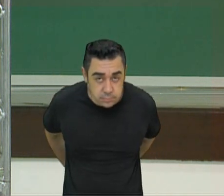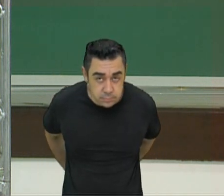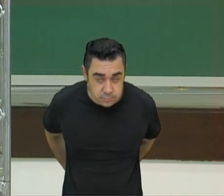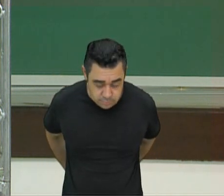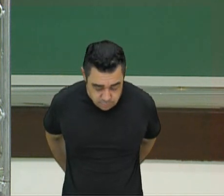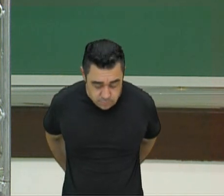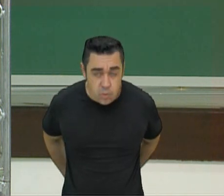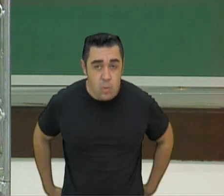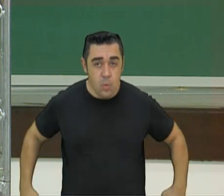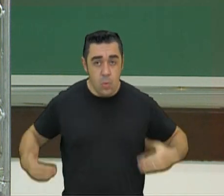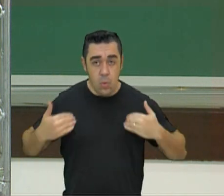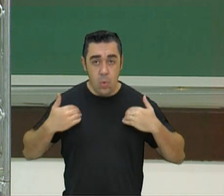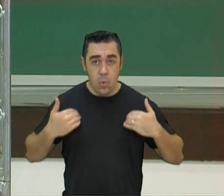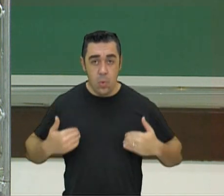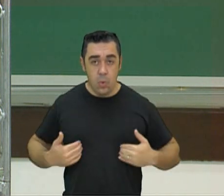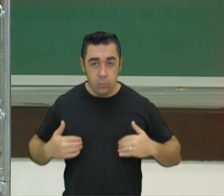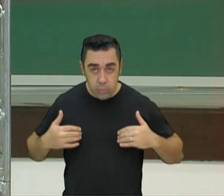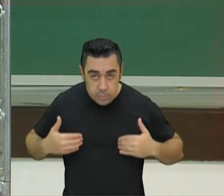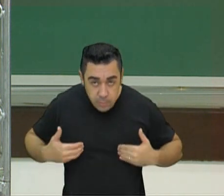Baixa o tronco.